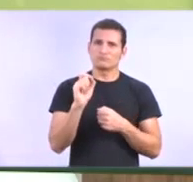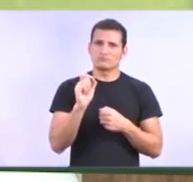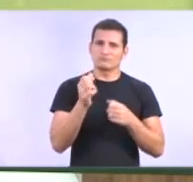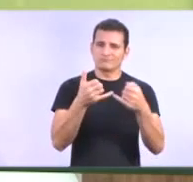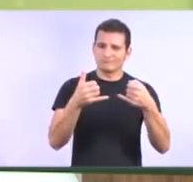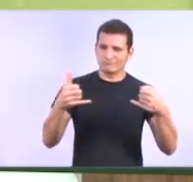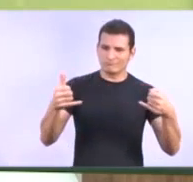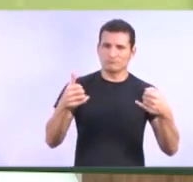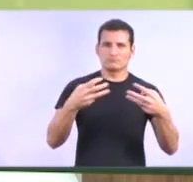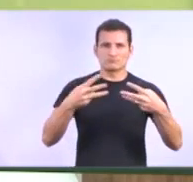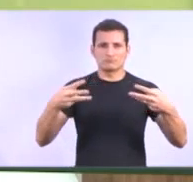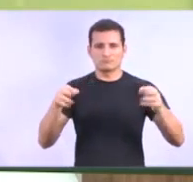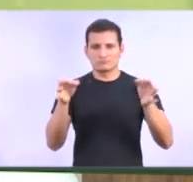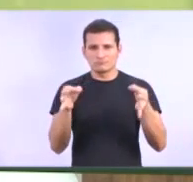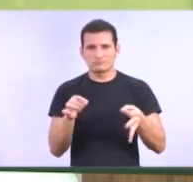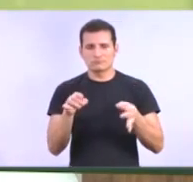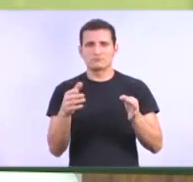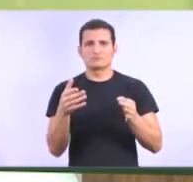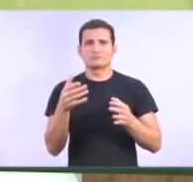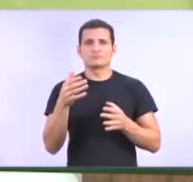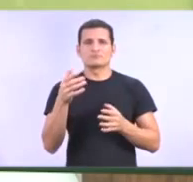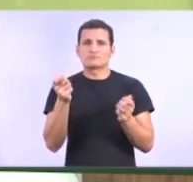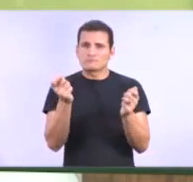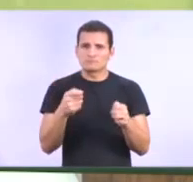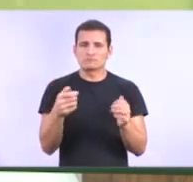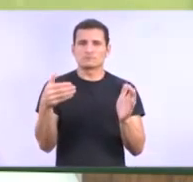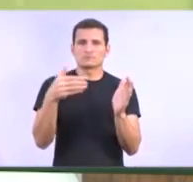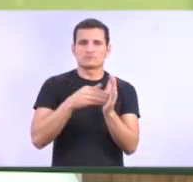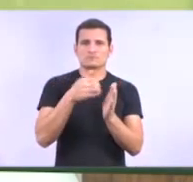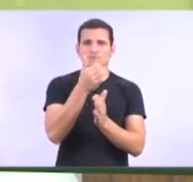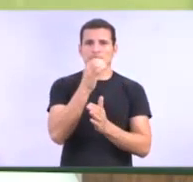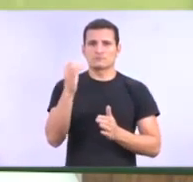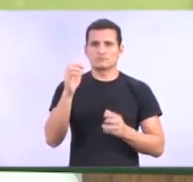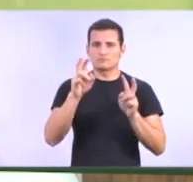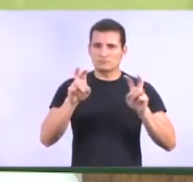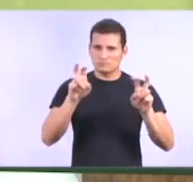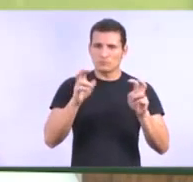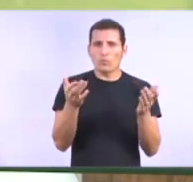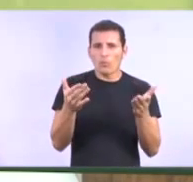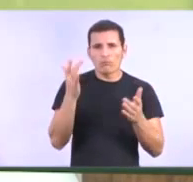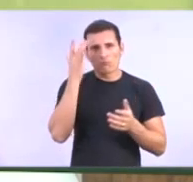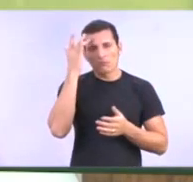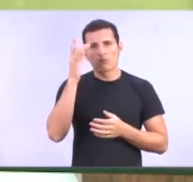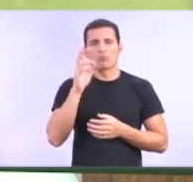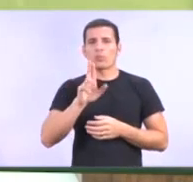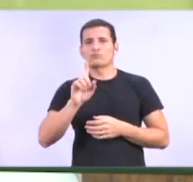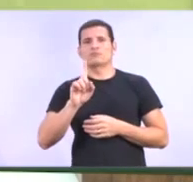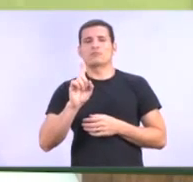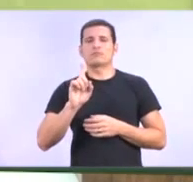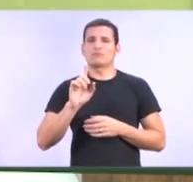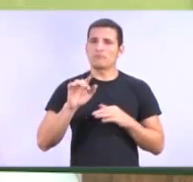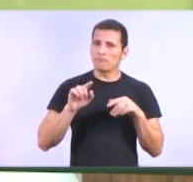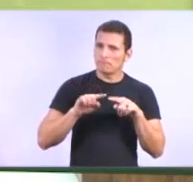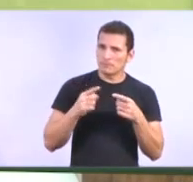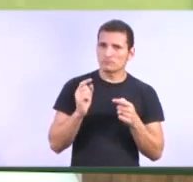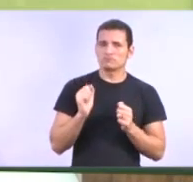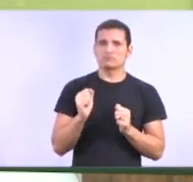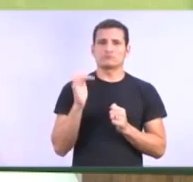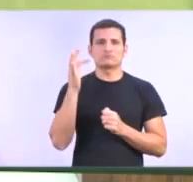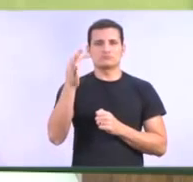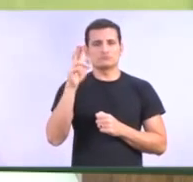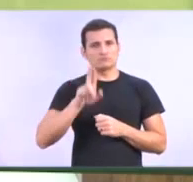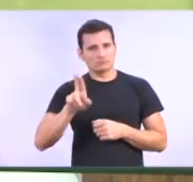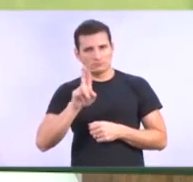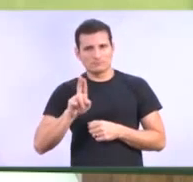aquela área aguentar até 100 computadores, embora você hoje não use, mas amanhã você vai usar. Então essa é a ideia da escalabilidade, ok? Ficou